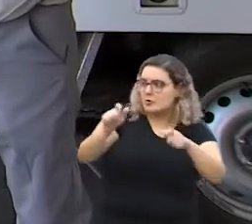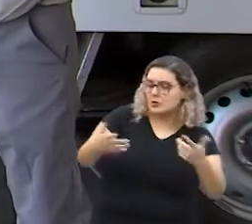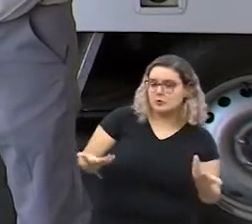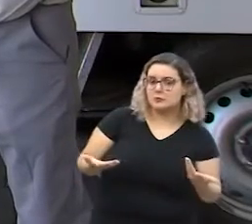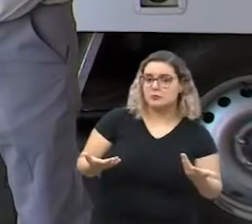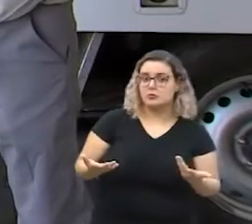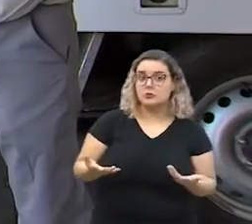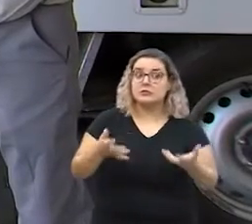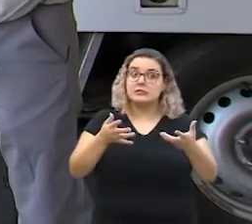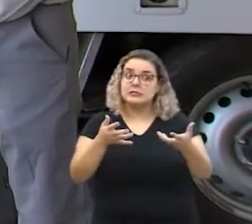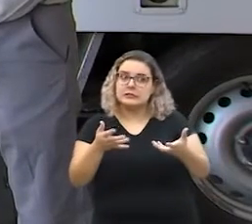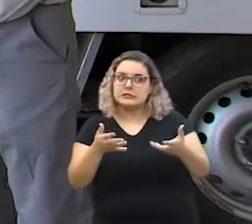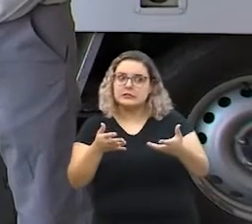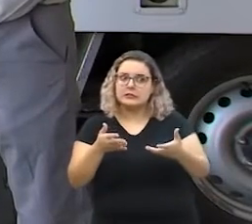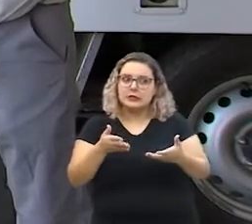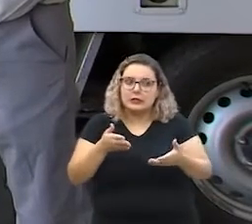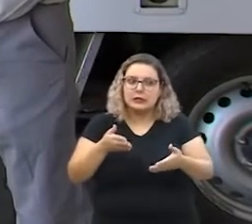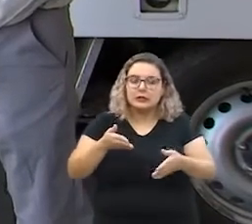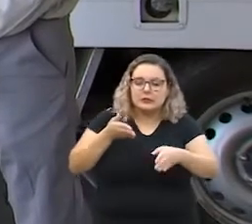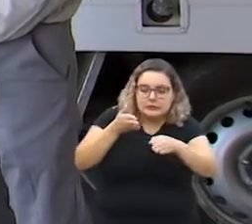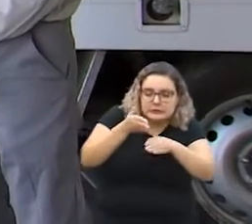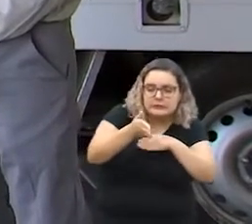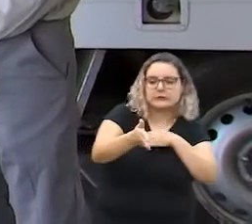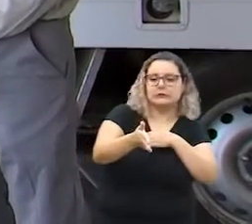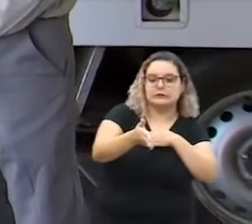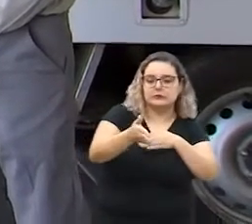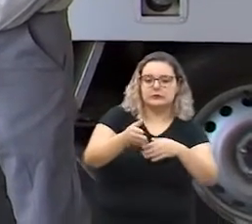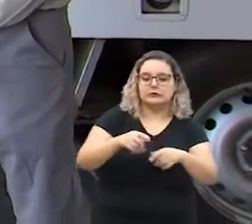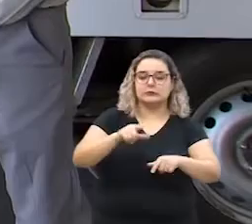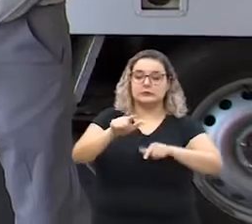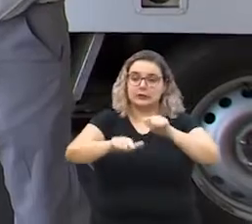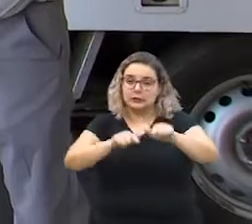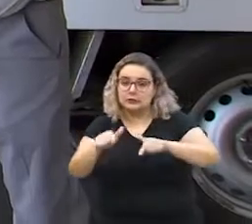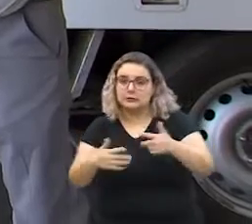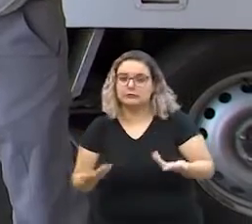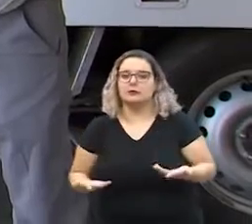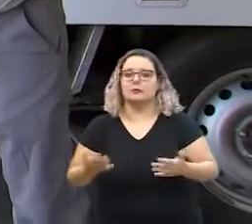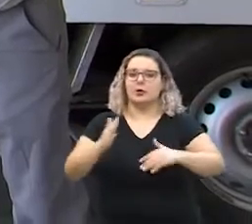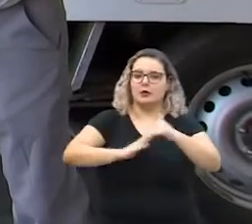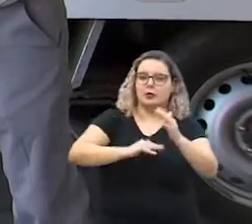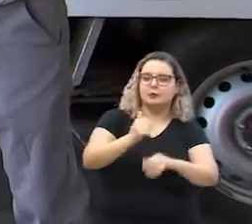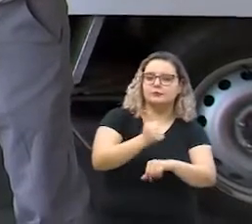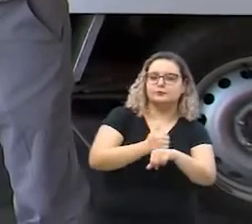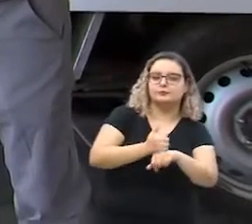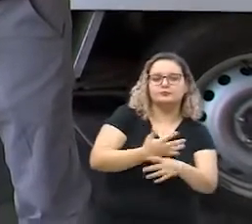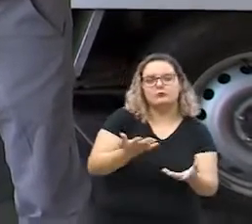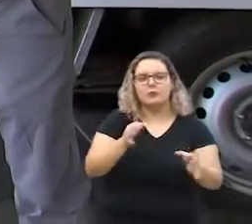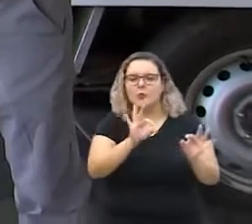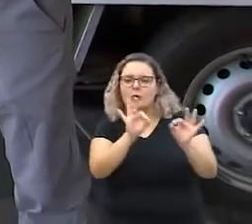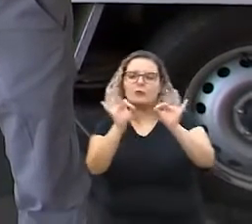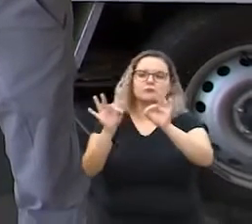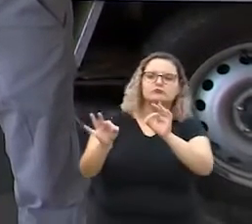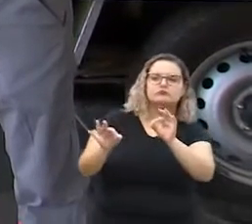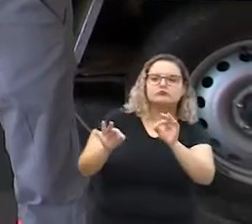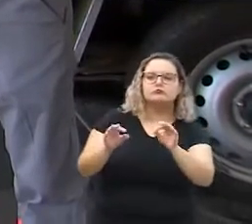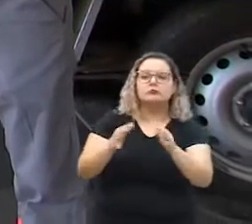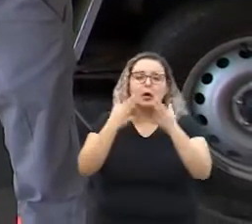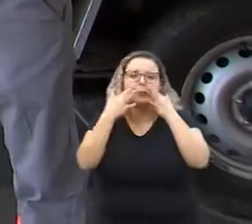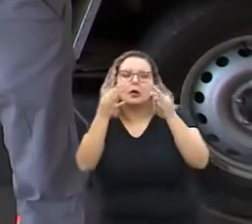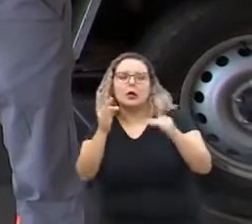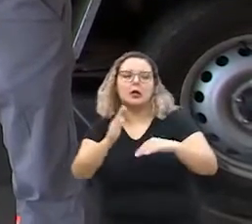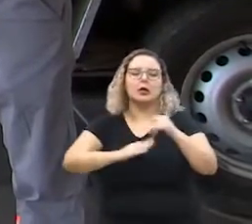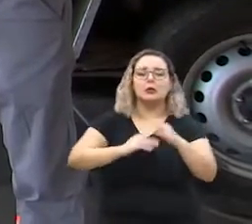está interessado em seguir nessa profissão, tá vendo? Puxa vida, tô dando uma olhada ali no quadro Se Liga na Profissão, o Thiago batendo um papo